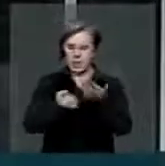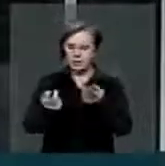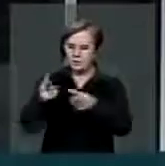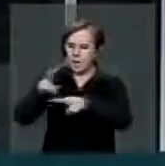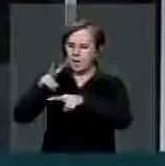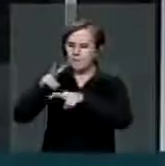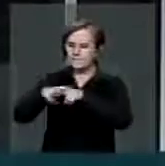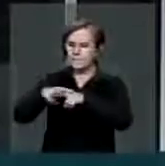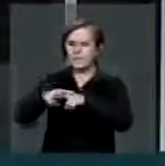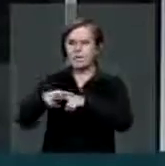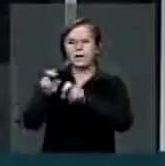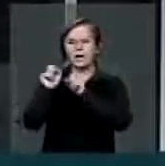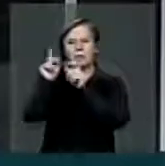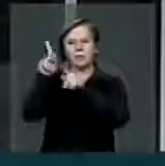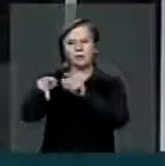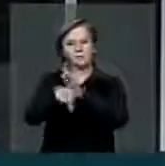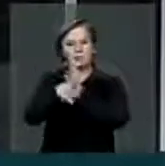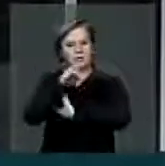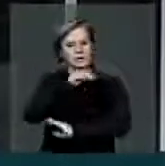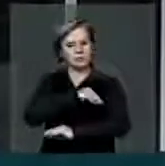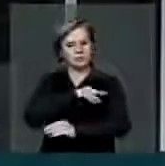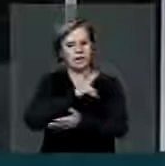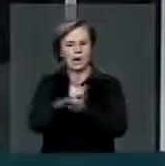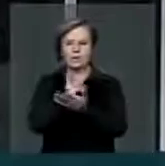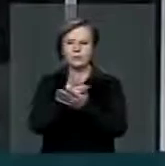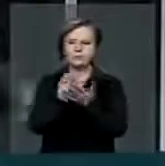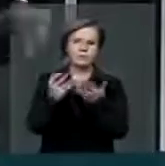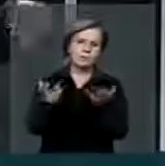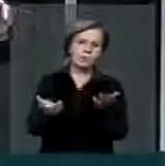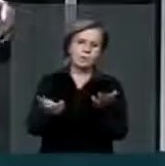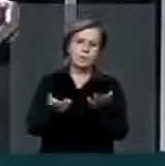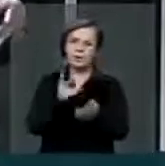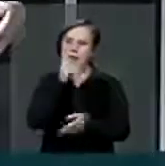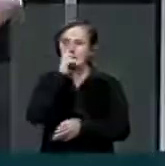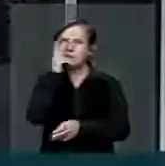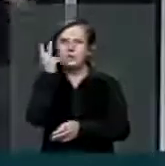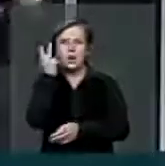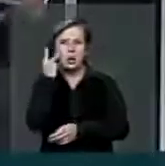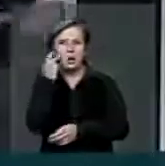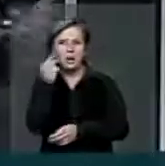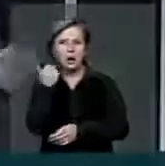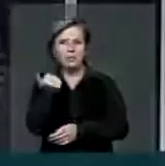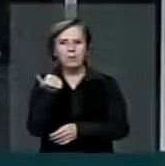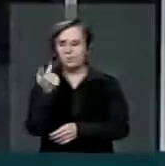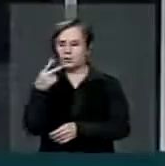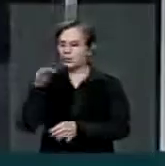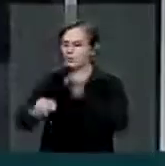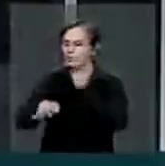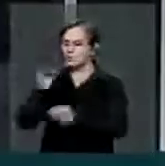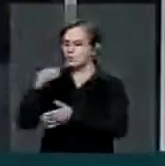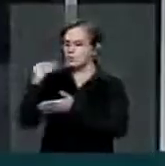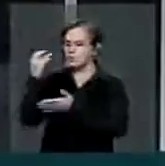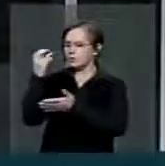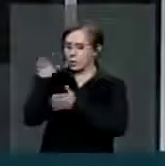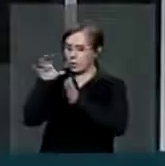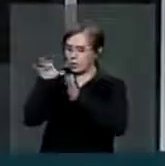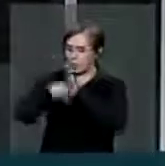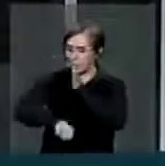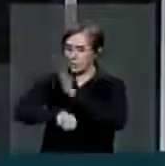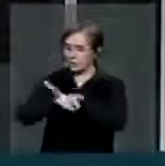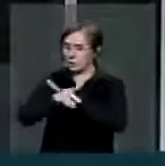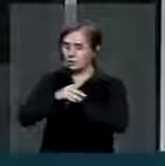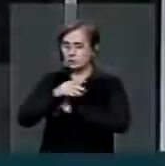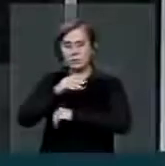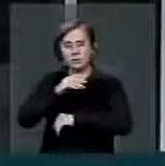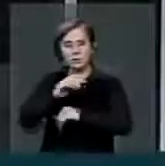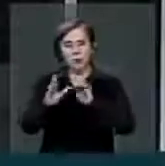com salário. Ela acha normal um juiz ser cassado por corrupção e ser aposentado com